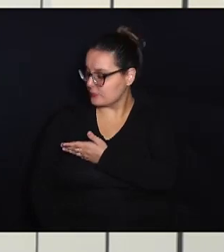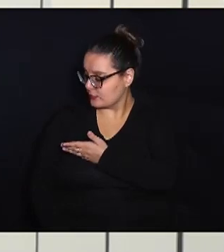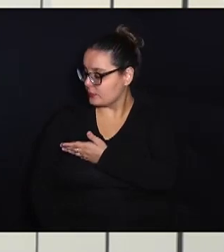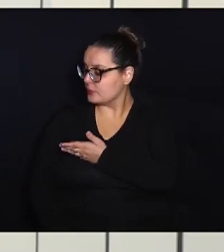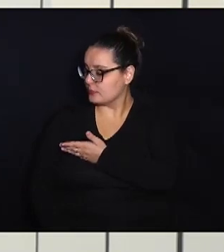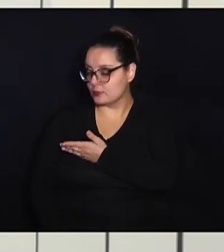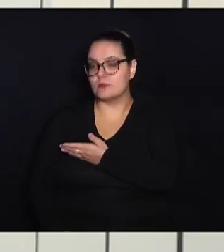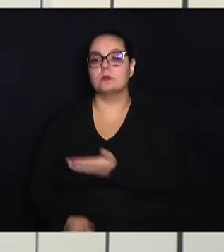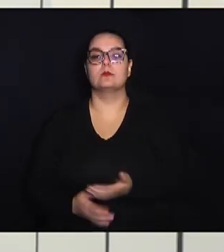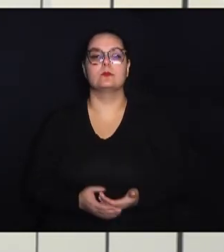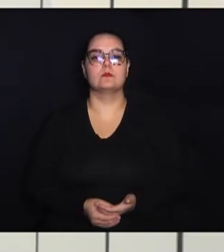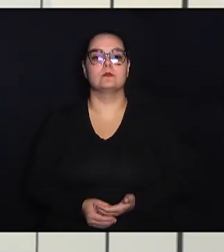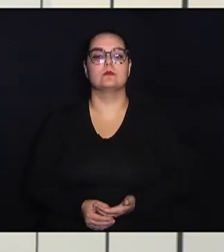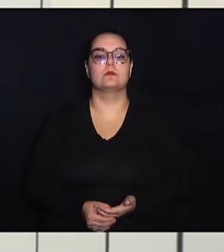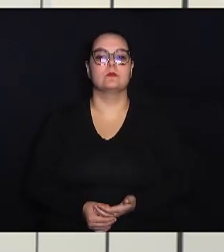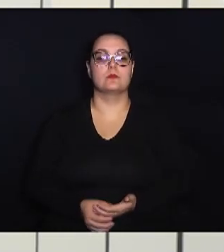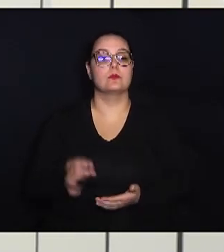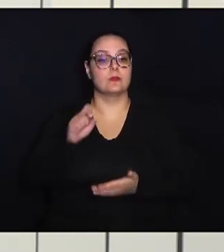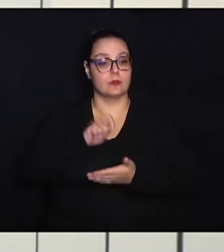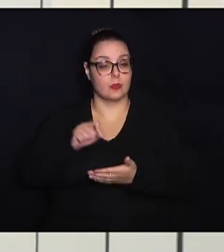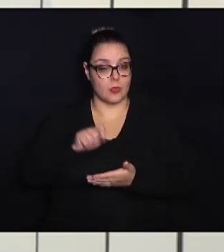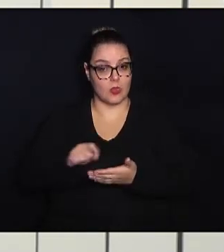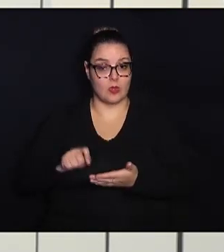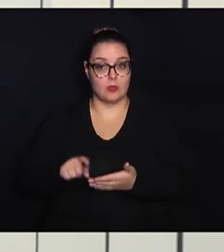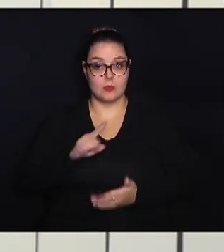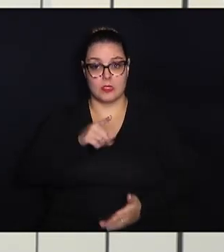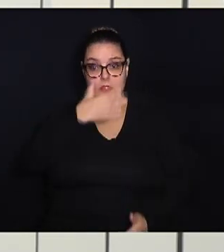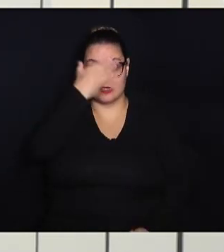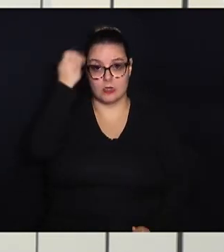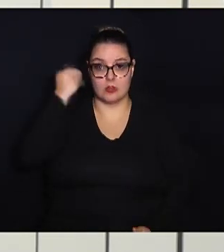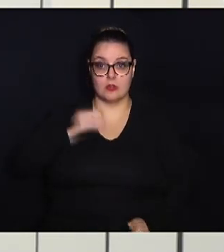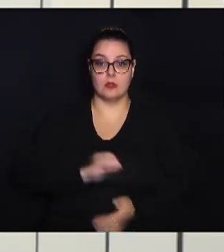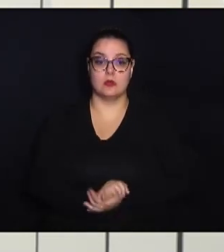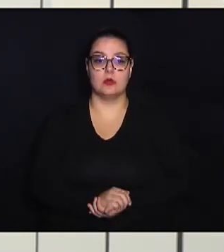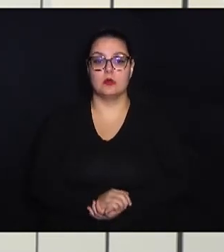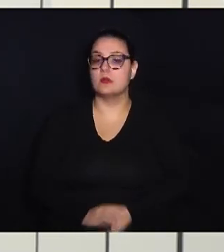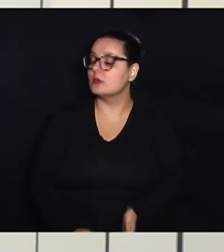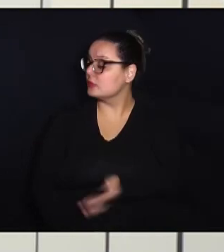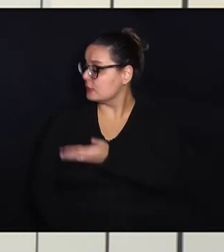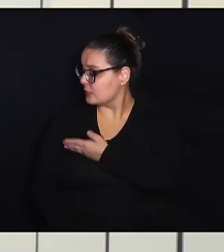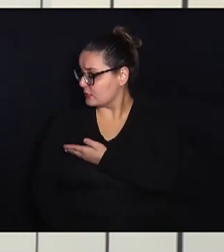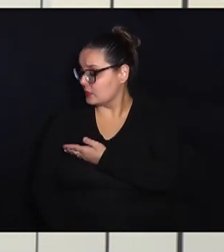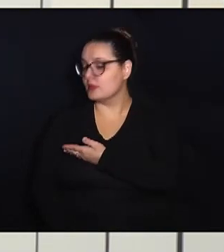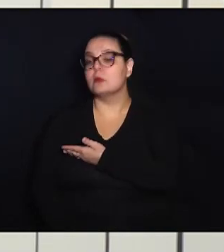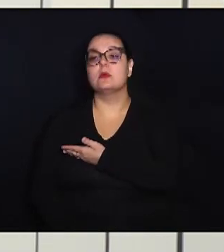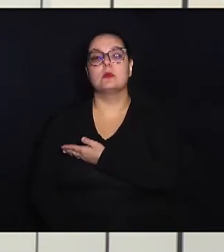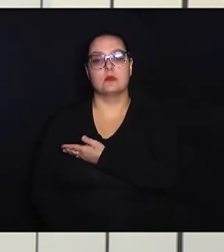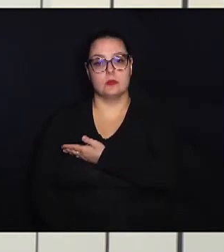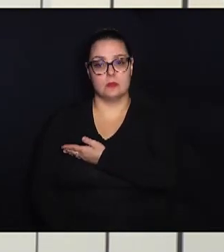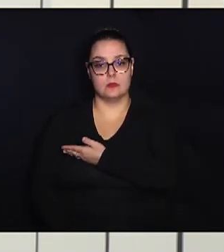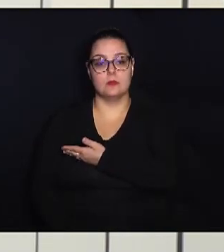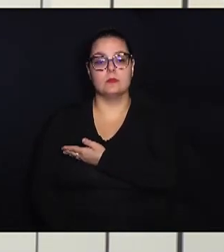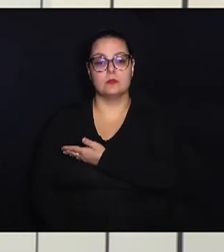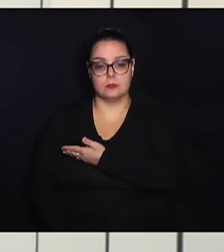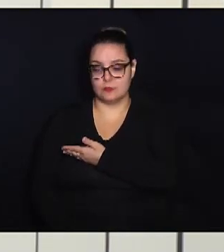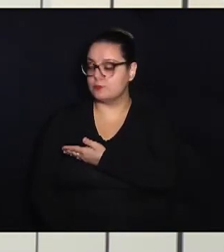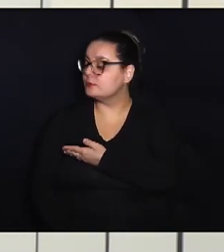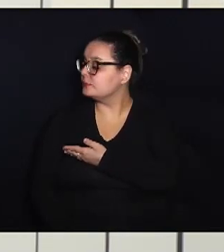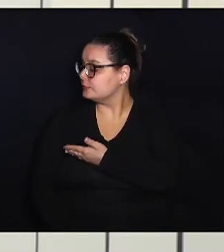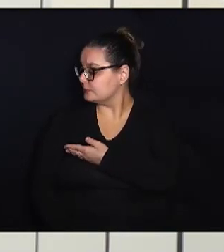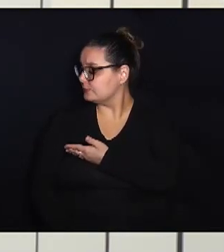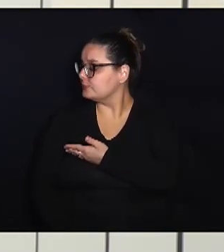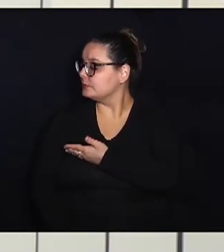traço social então anote aí olha PUC traço Campinas pedu